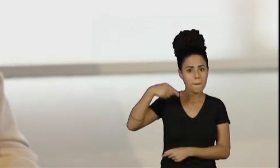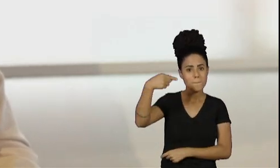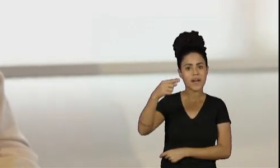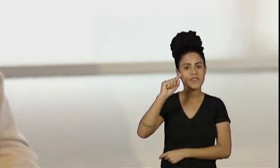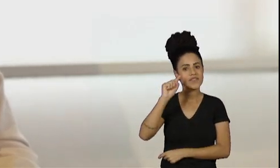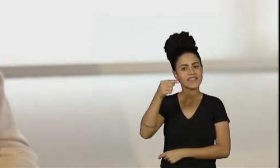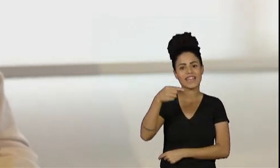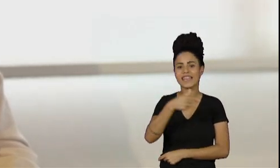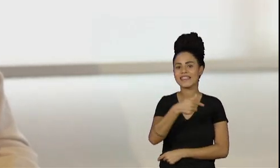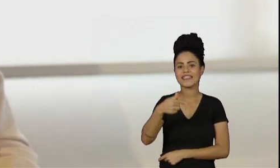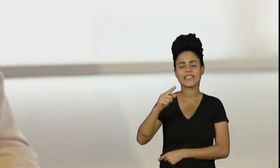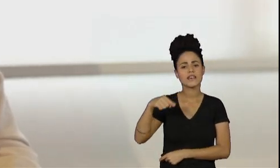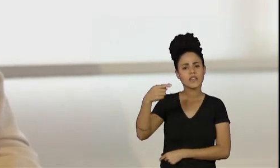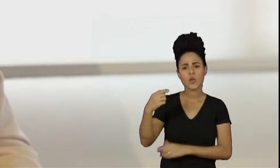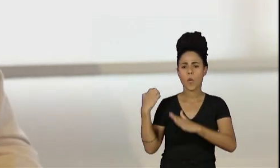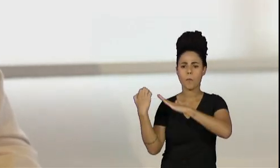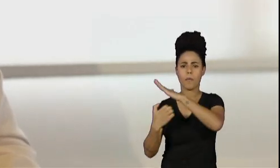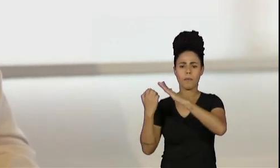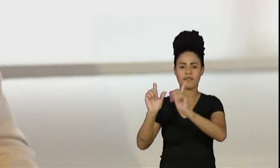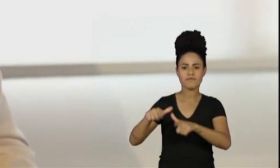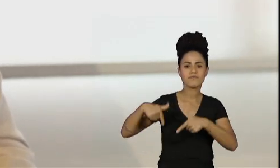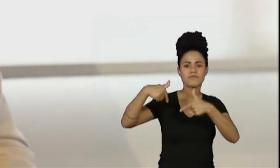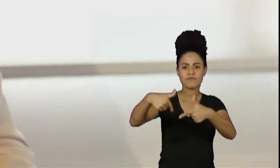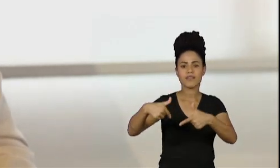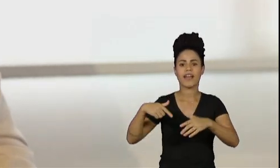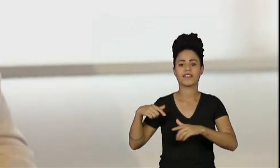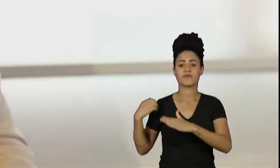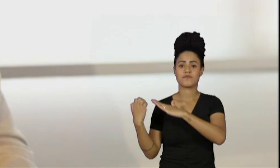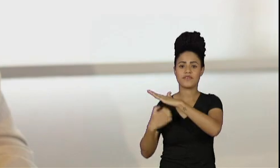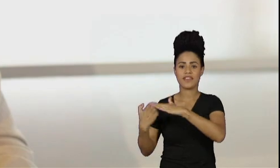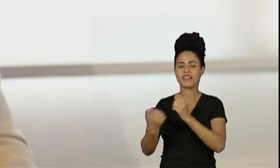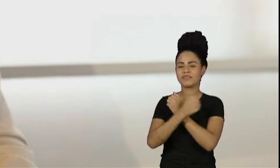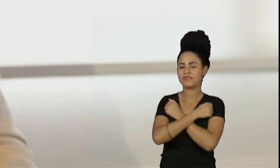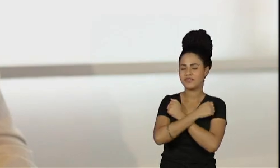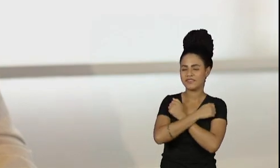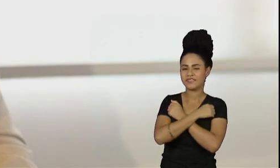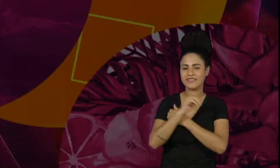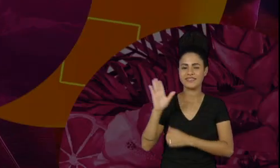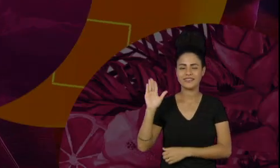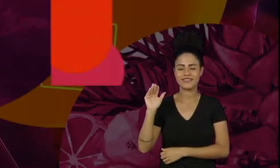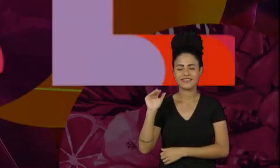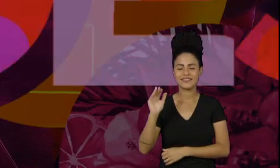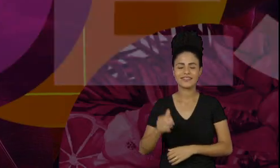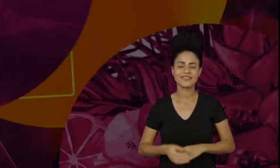episódio das Ações Empresariais nas Empresas. Um abraço e até lá!